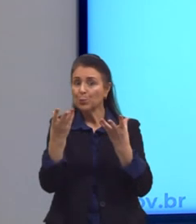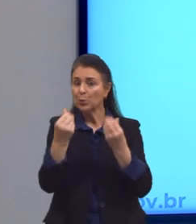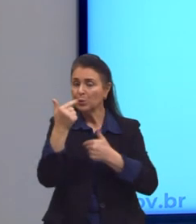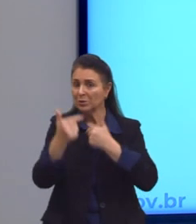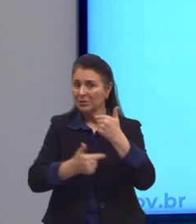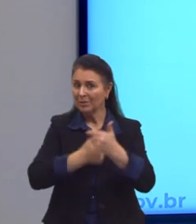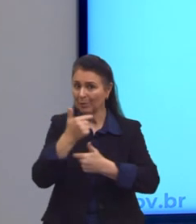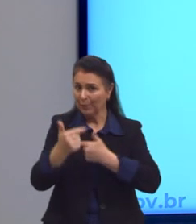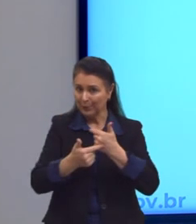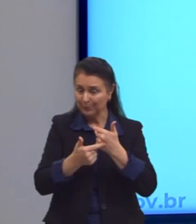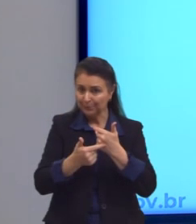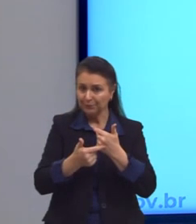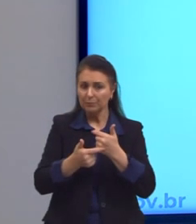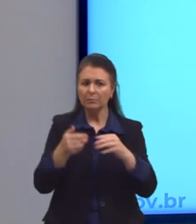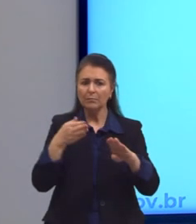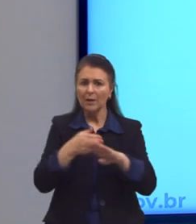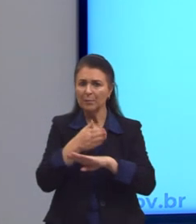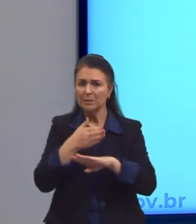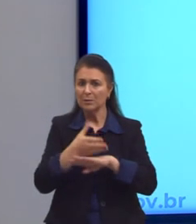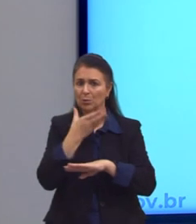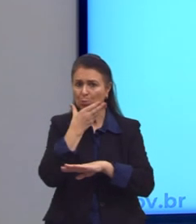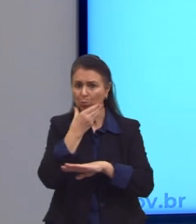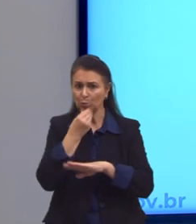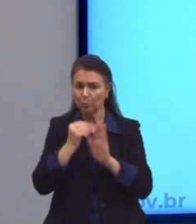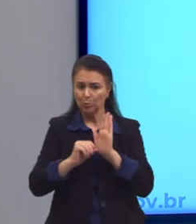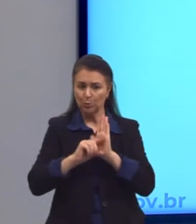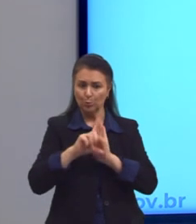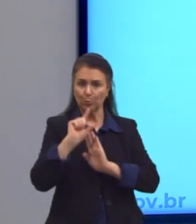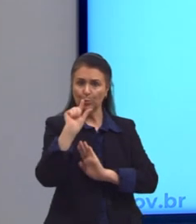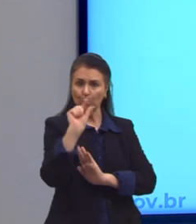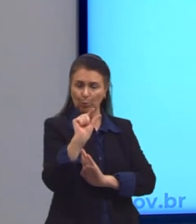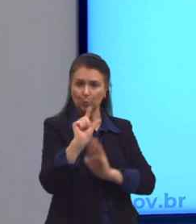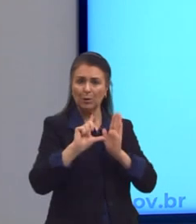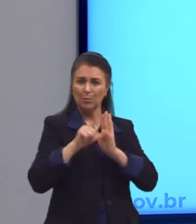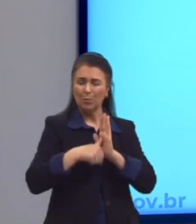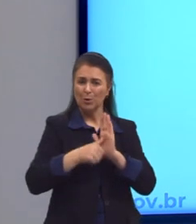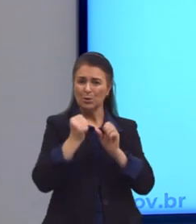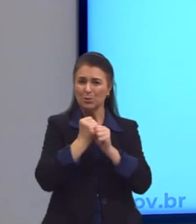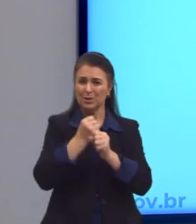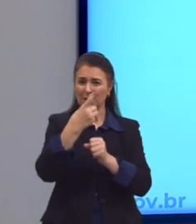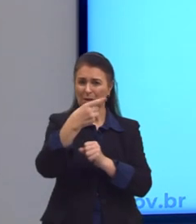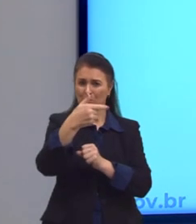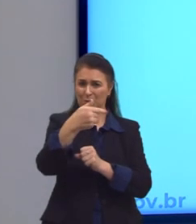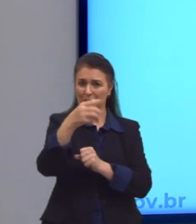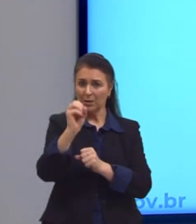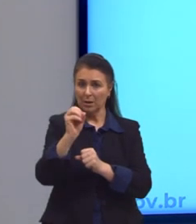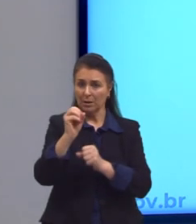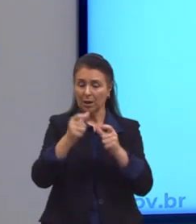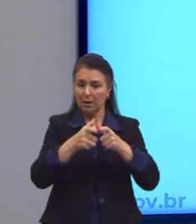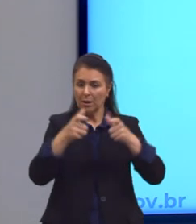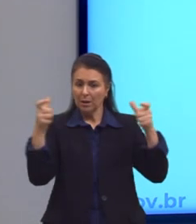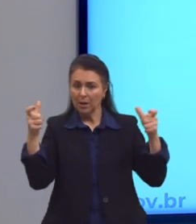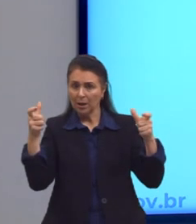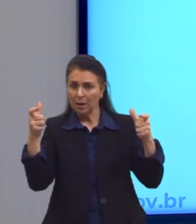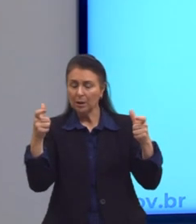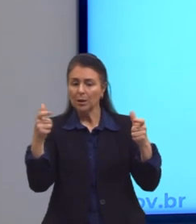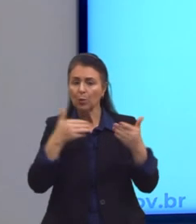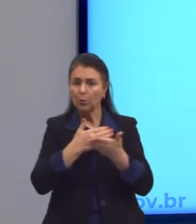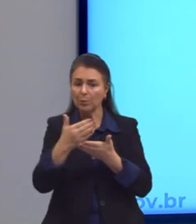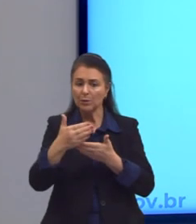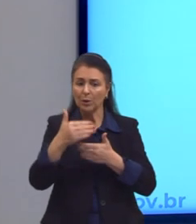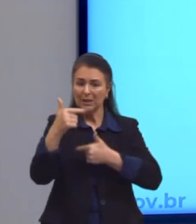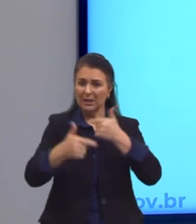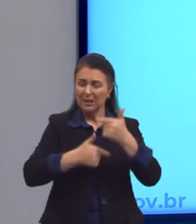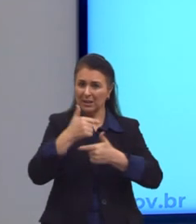Se a participação masculina pouco cresceu no período pós-70, a intensificação da inserção das mulheres foi o traço